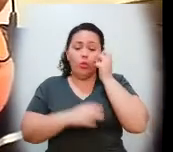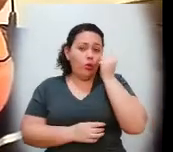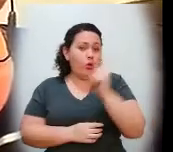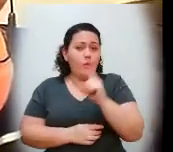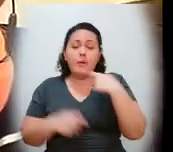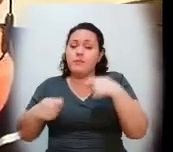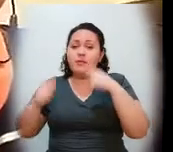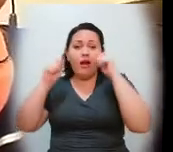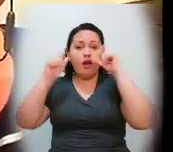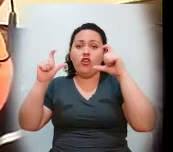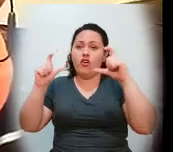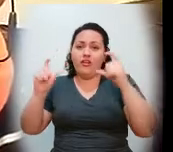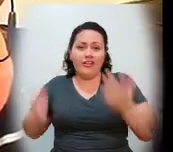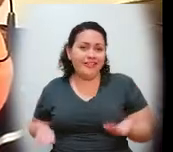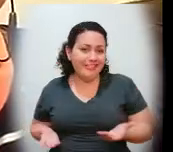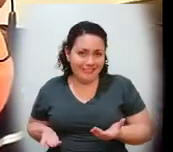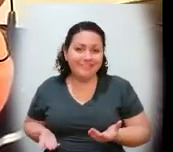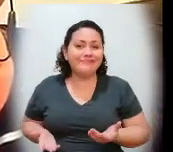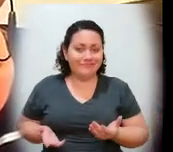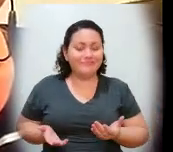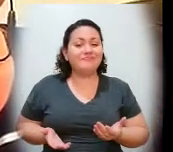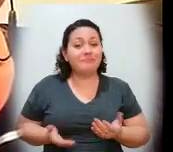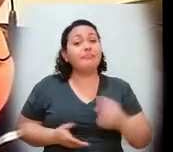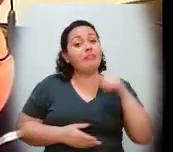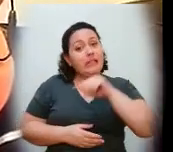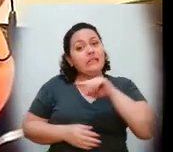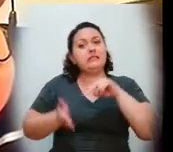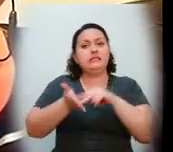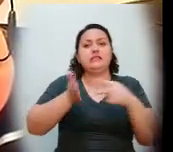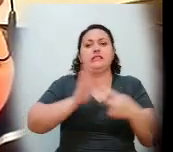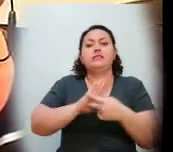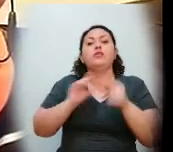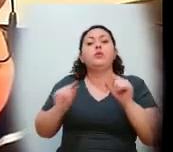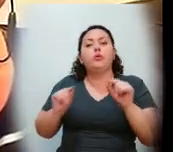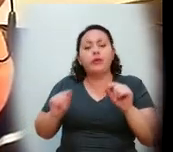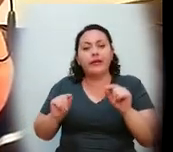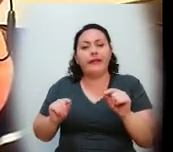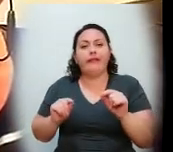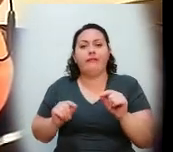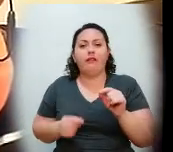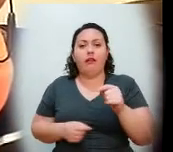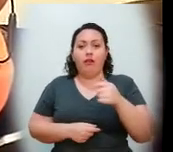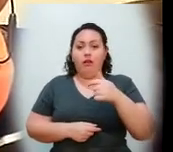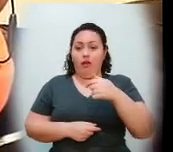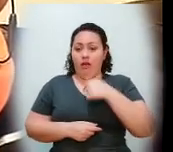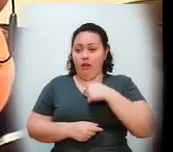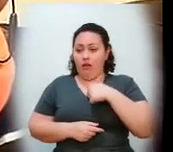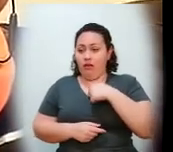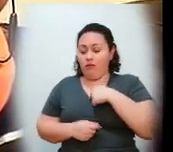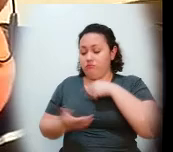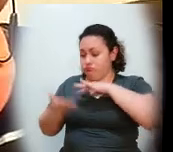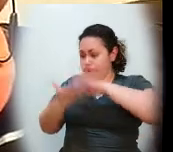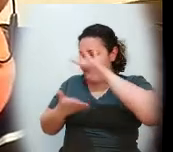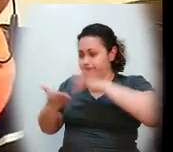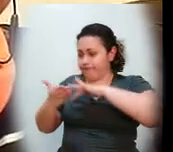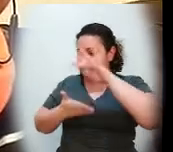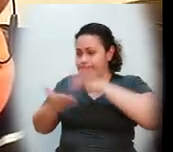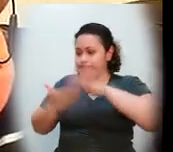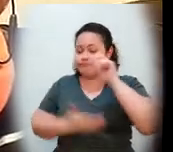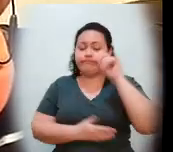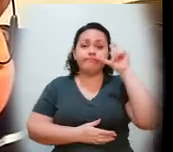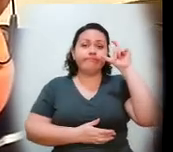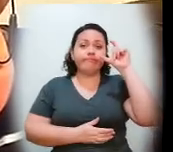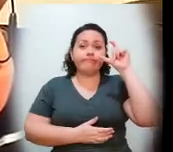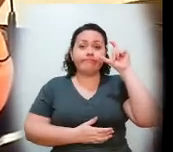ainda, está na hora de se manter acordado. Então isso já vai fazer com que automaticamente a gente